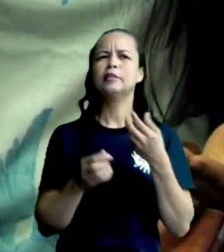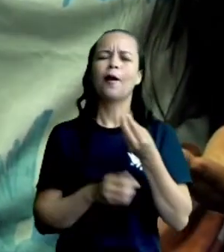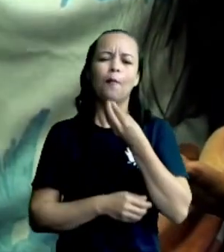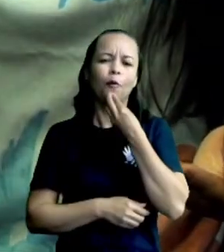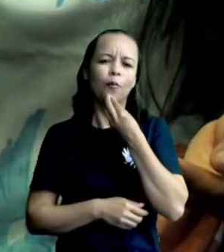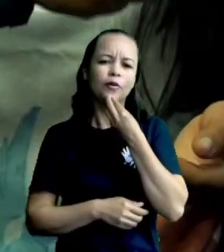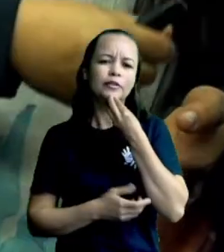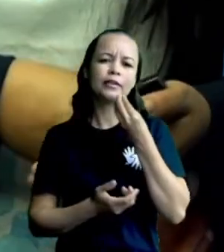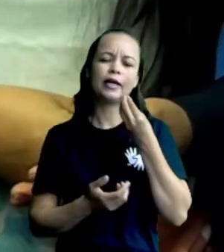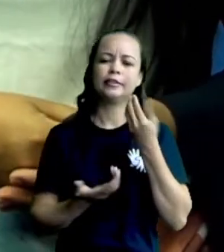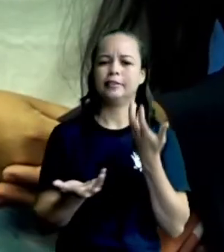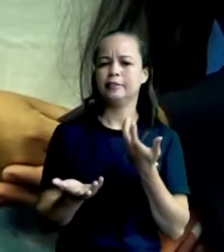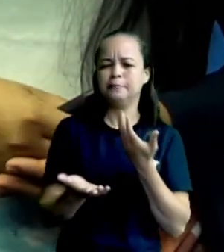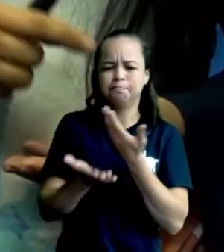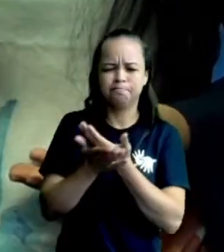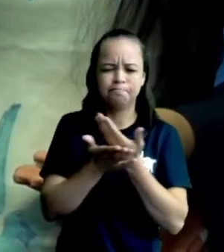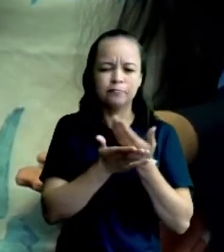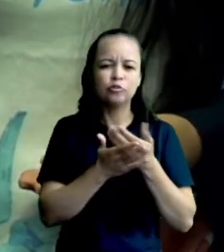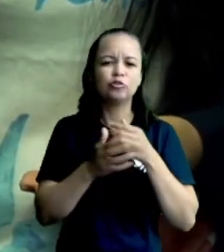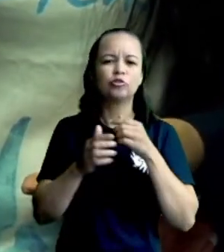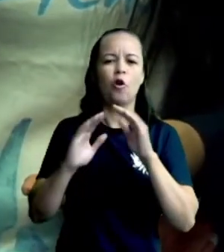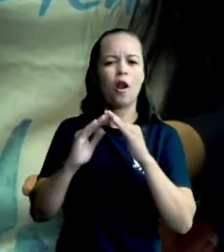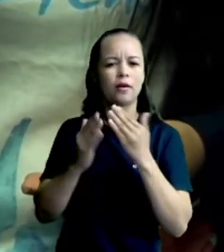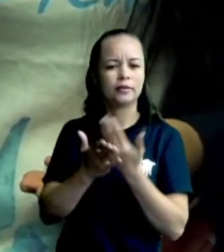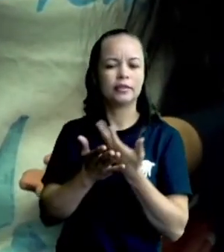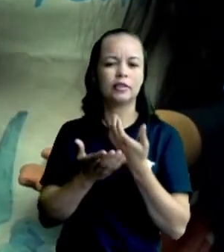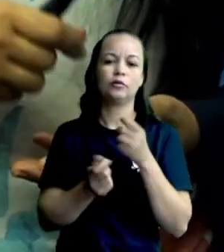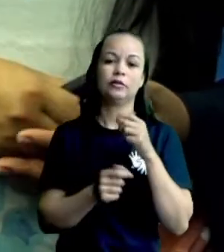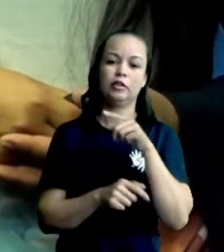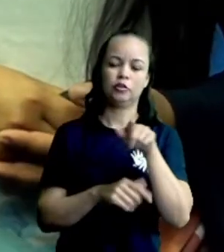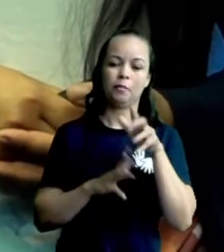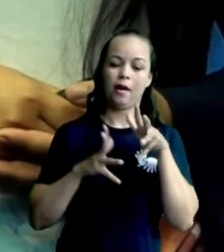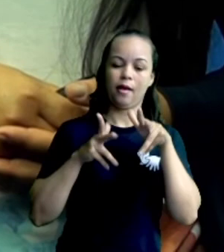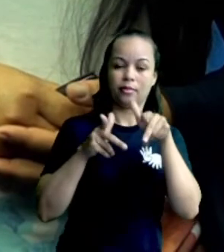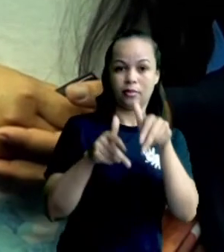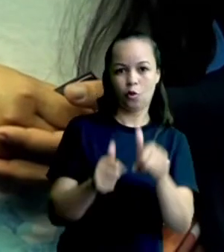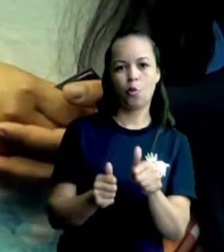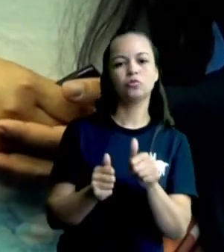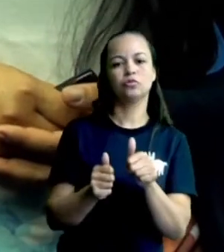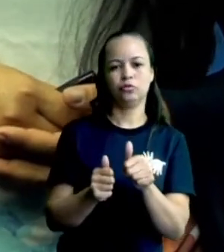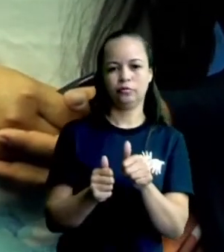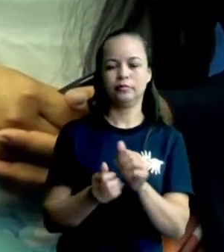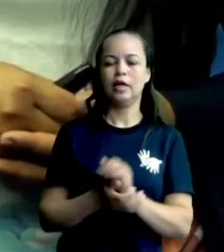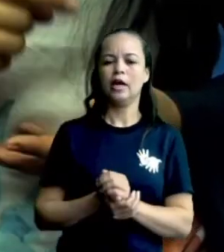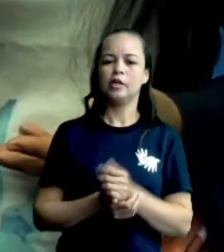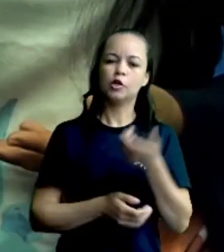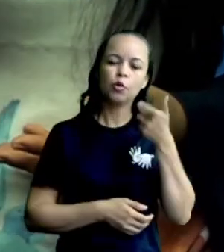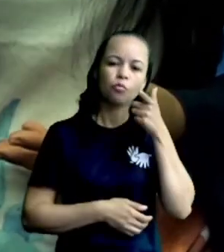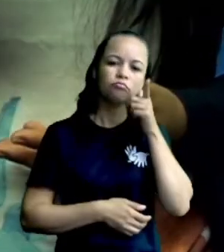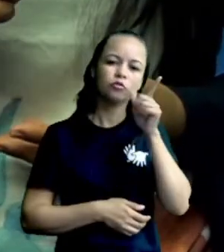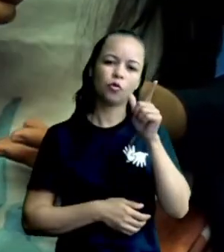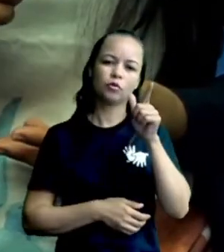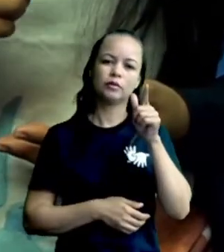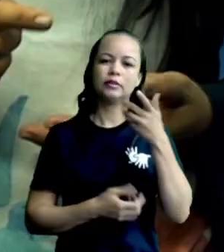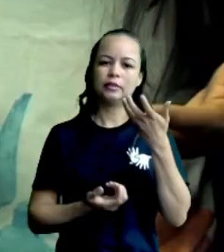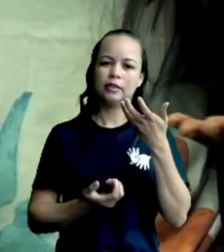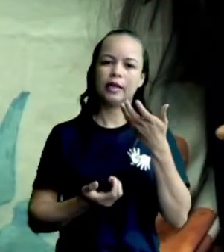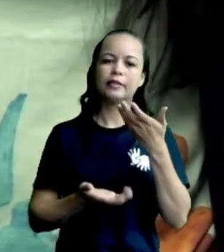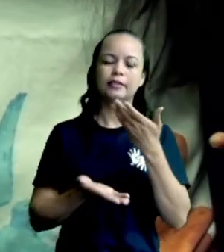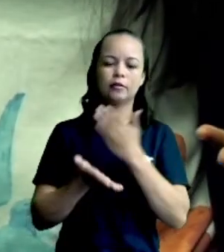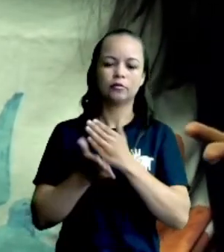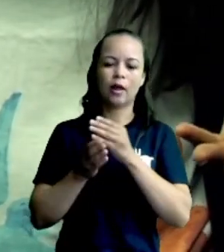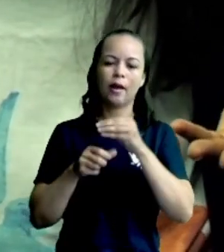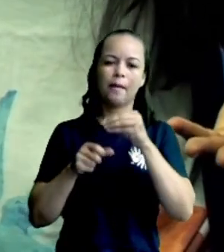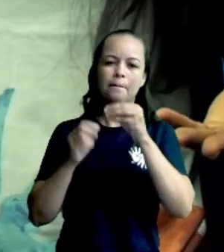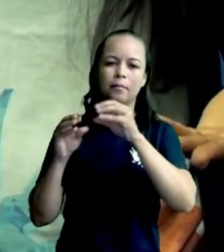de escolarização seja para todos, que consiga ser repartida.